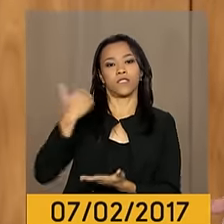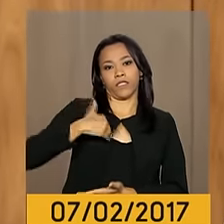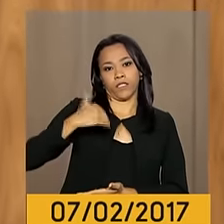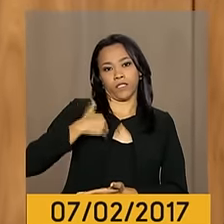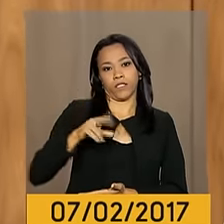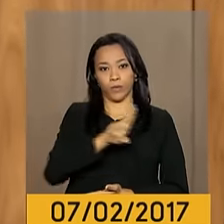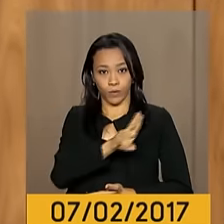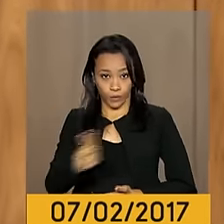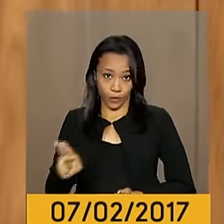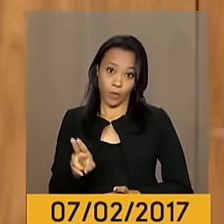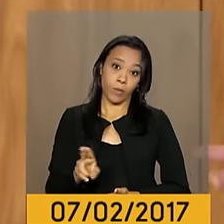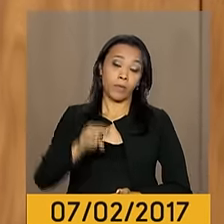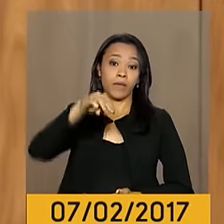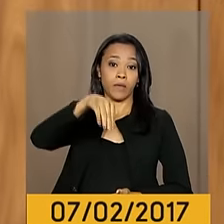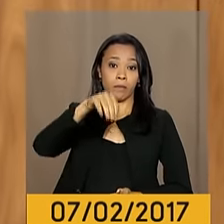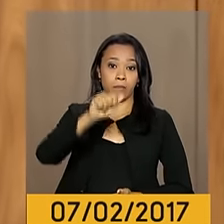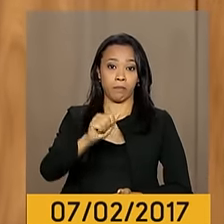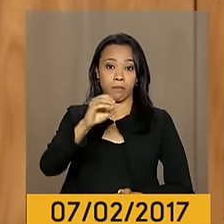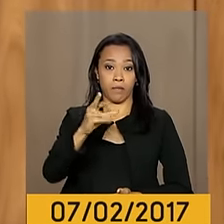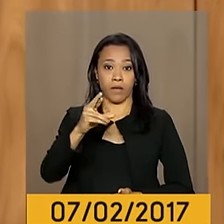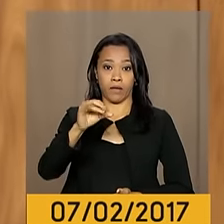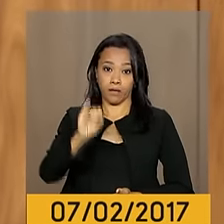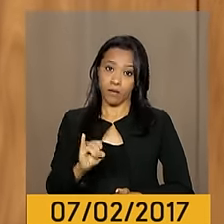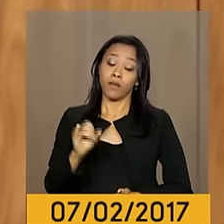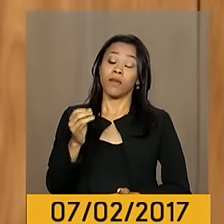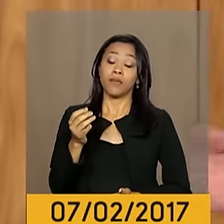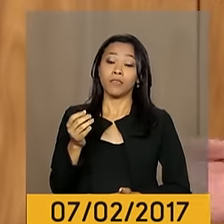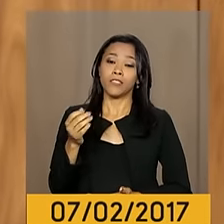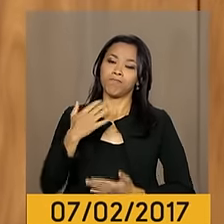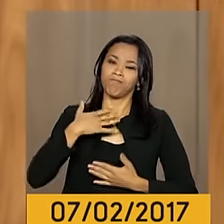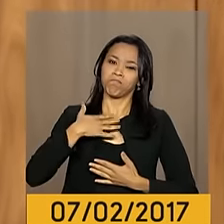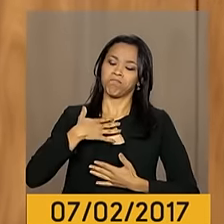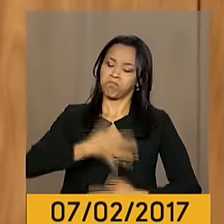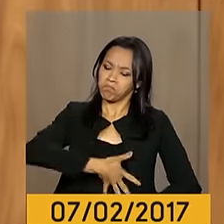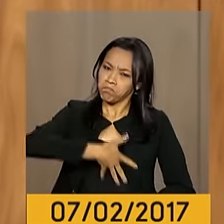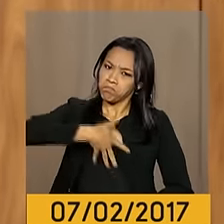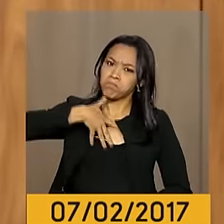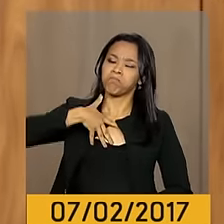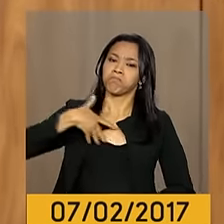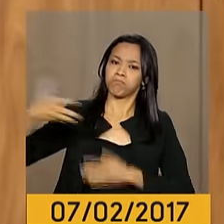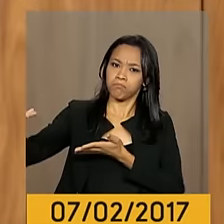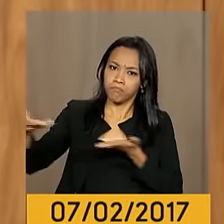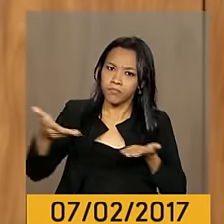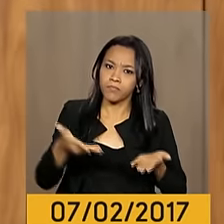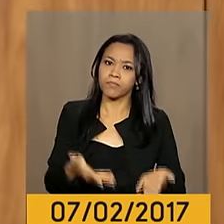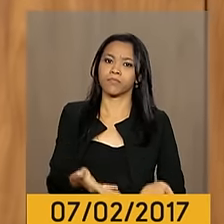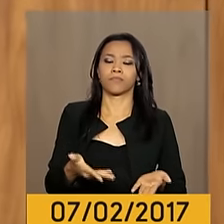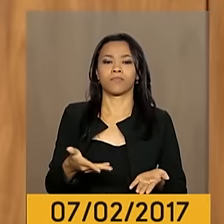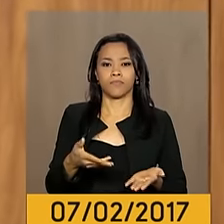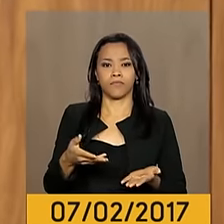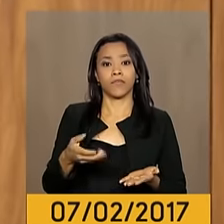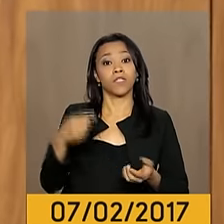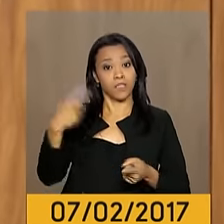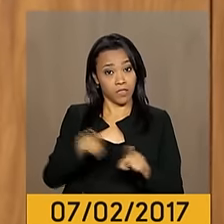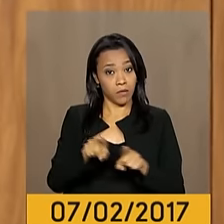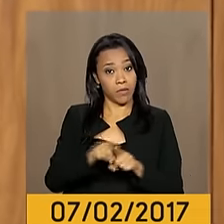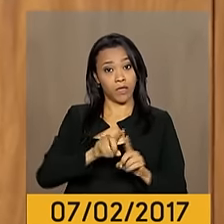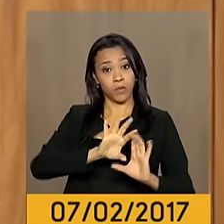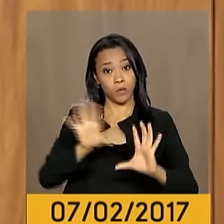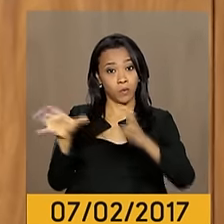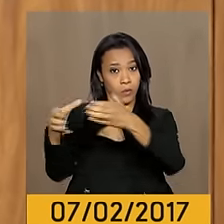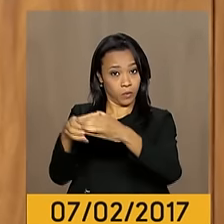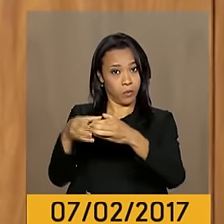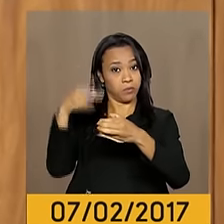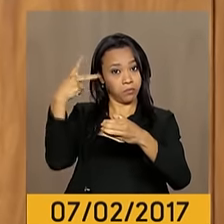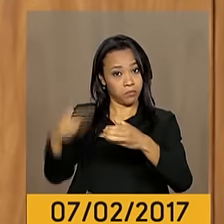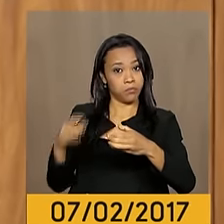da extraordinária honra que temos por recebê-lo e a sua comitiva